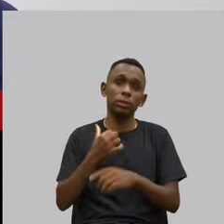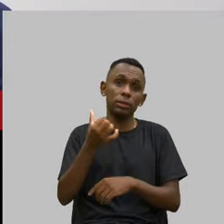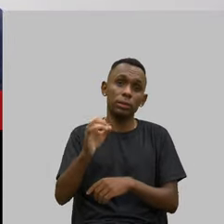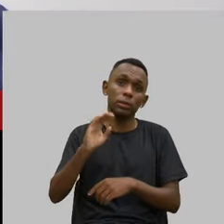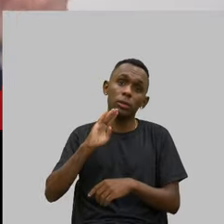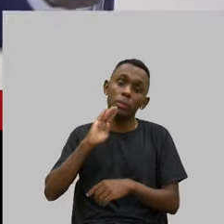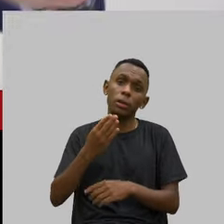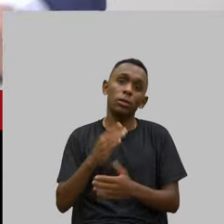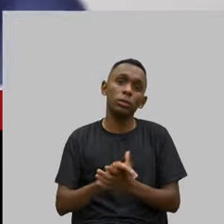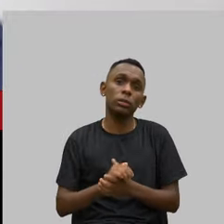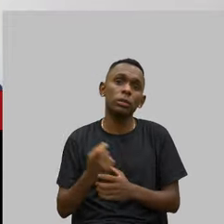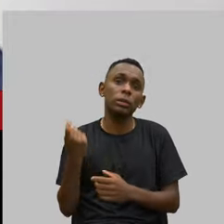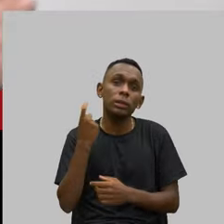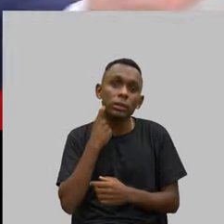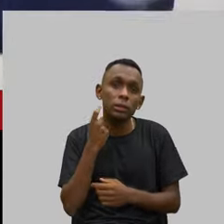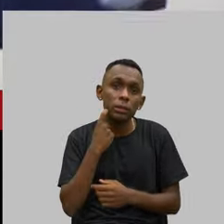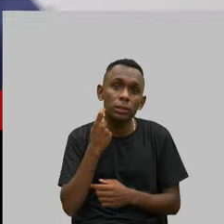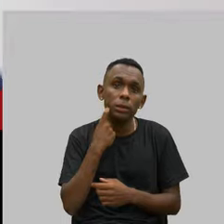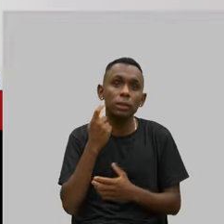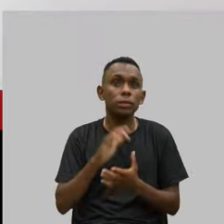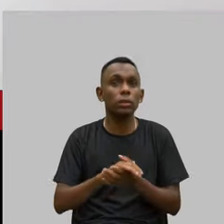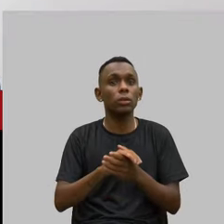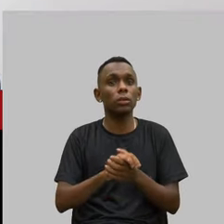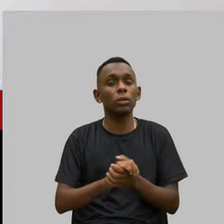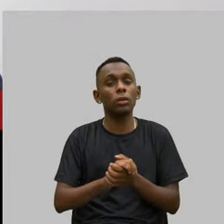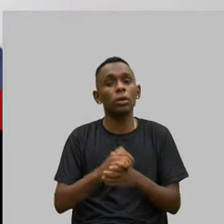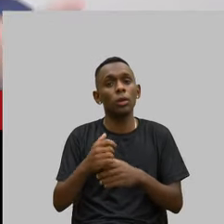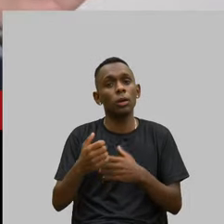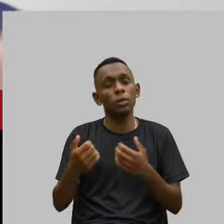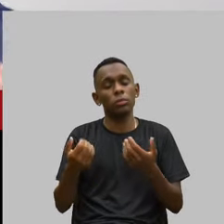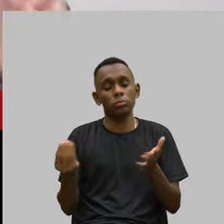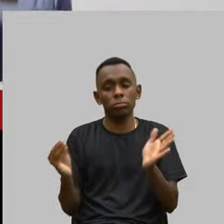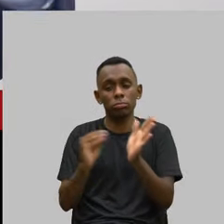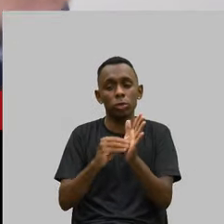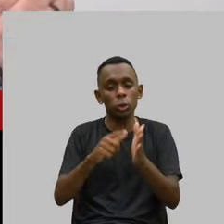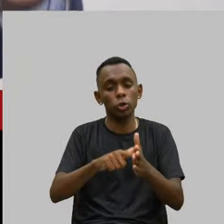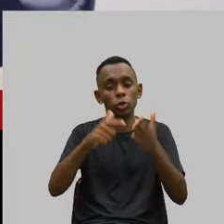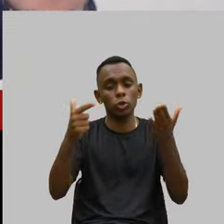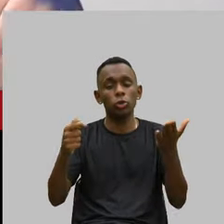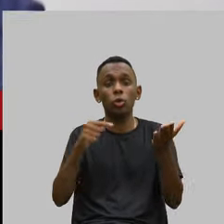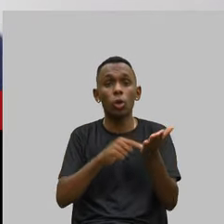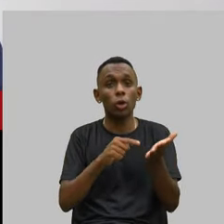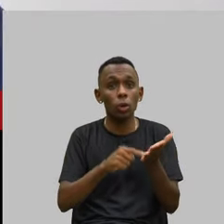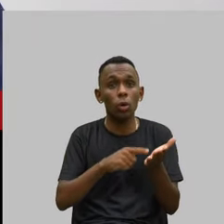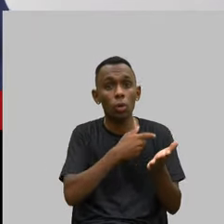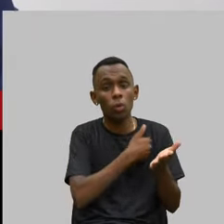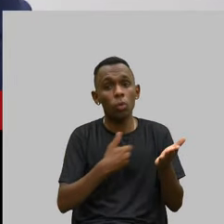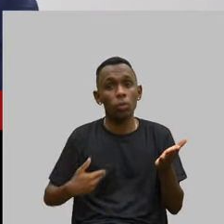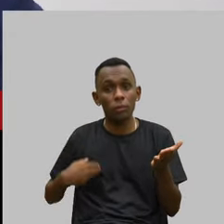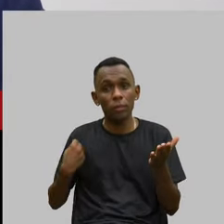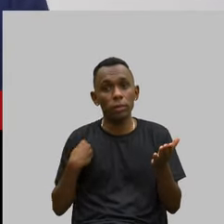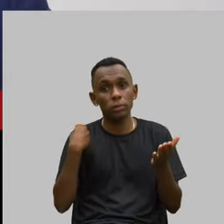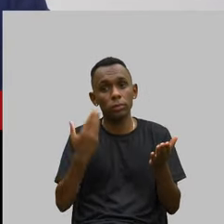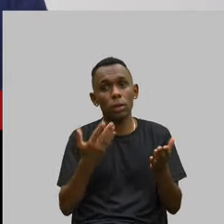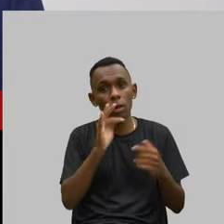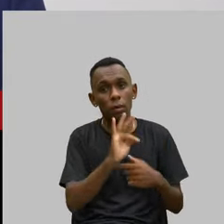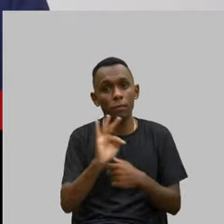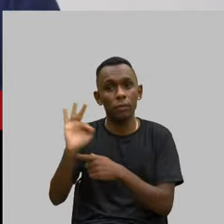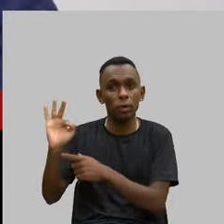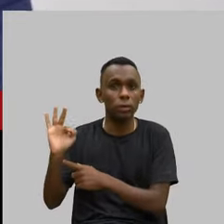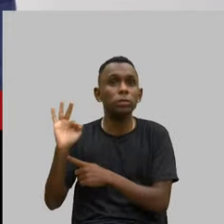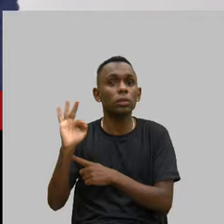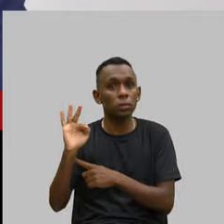sexta-feira sai Deputado Tito uma matéria no tempo que o governo entregaria para federalização a